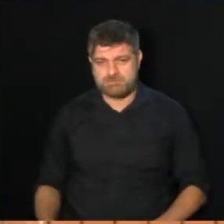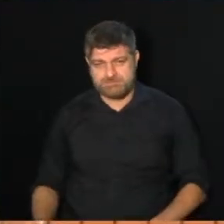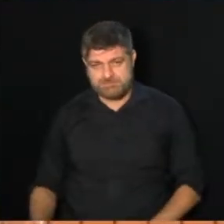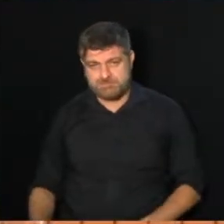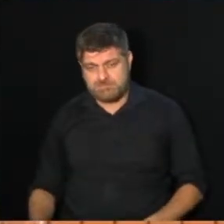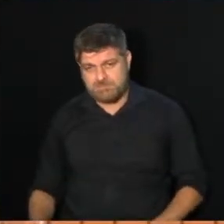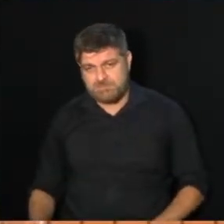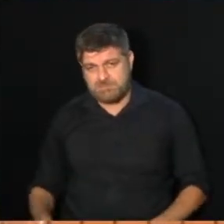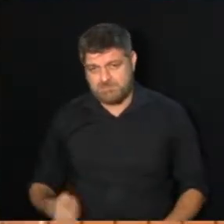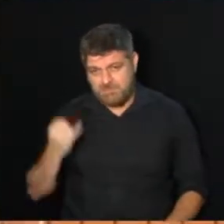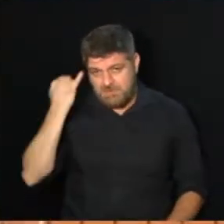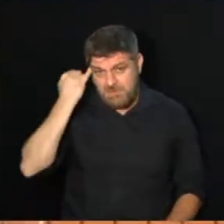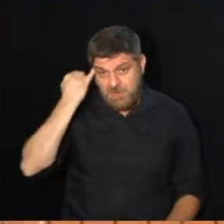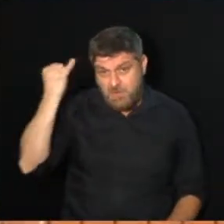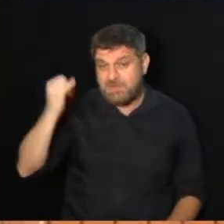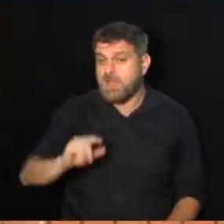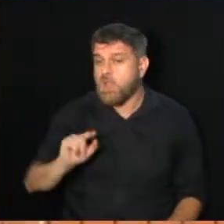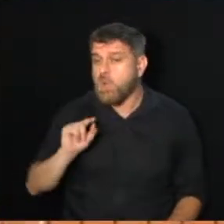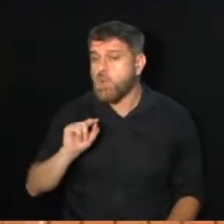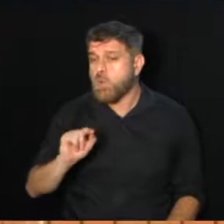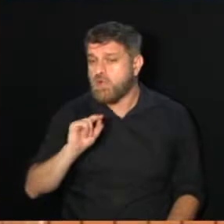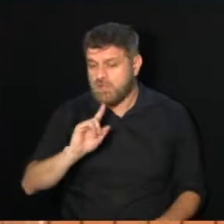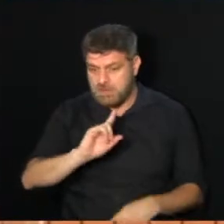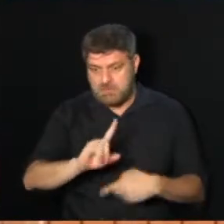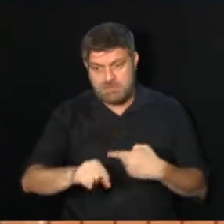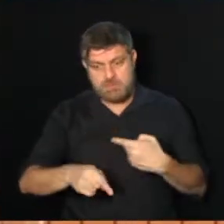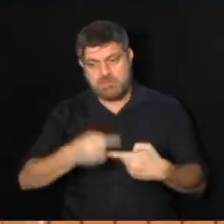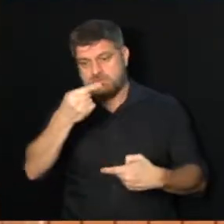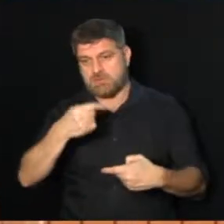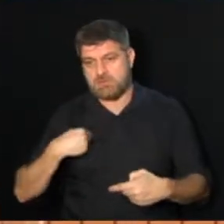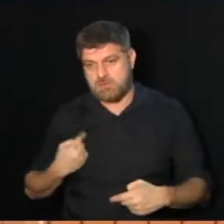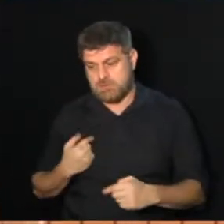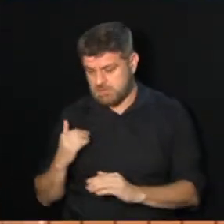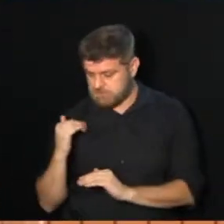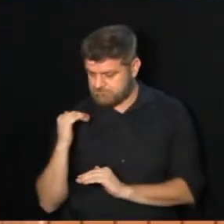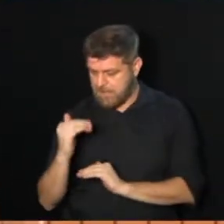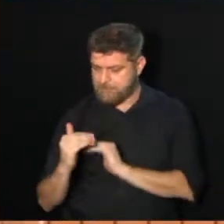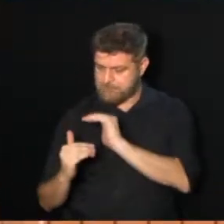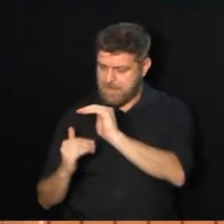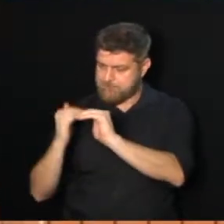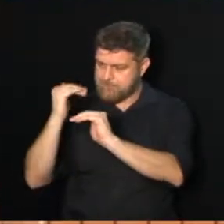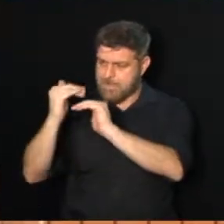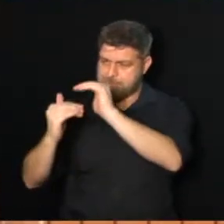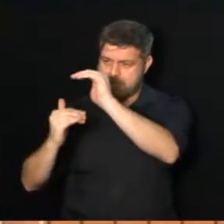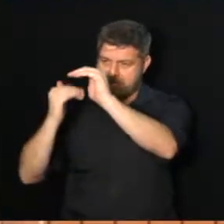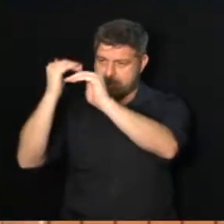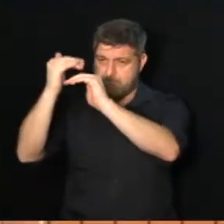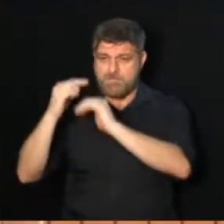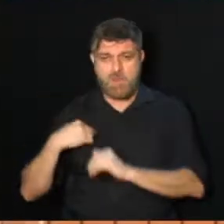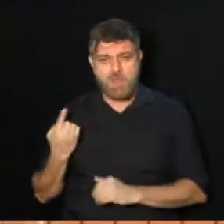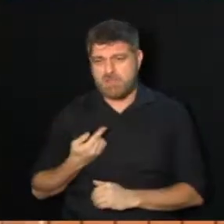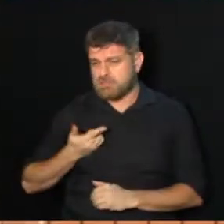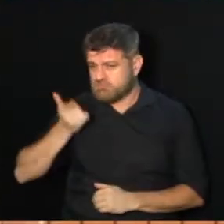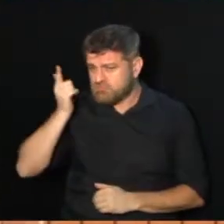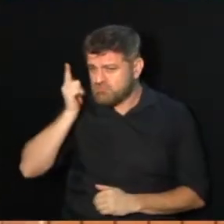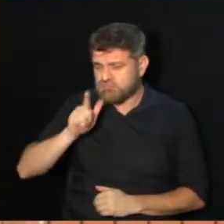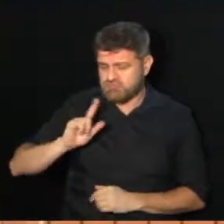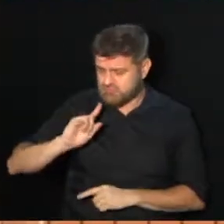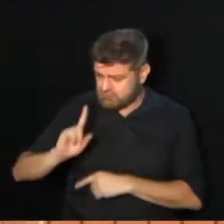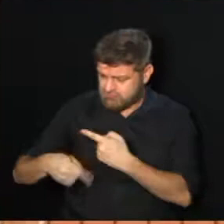pode ter uma ideia do avanço que é, do degrau que nós estamos subindo, né, no patamar que nós estamos buscando